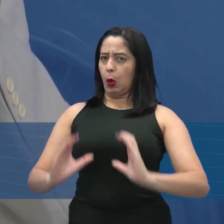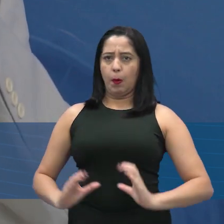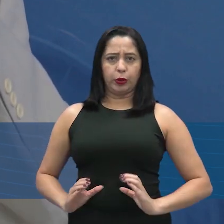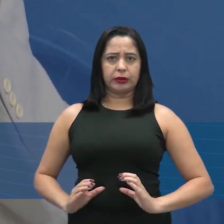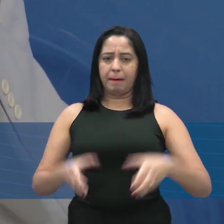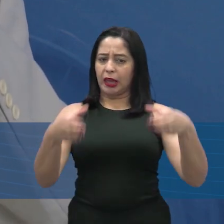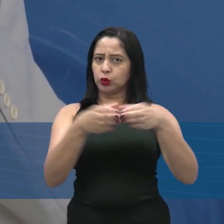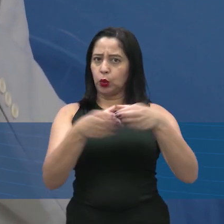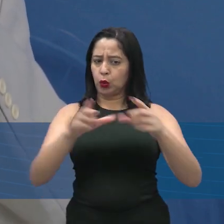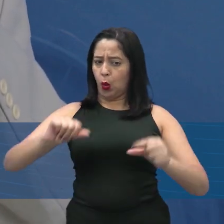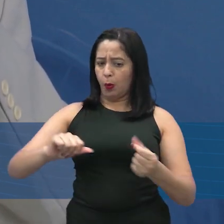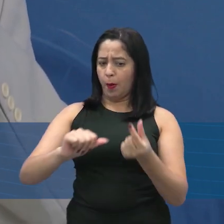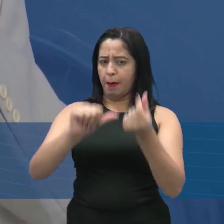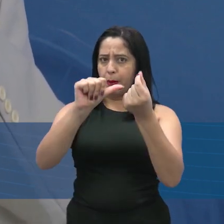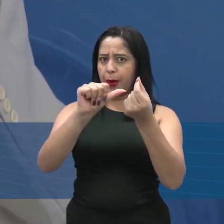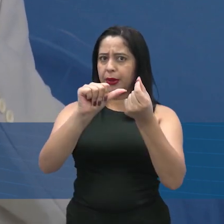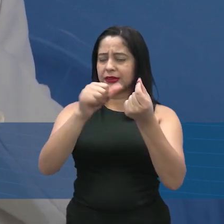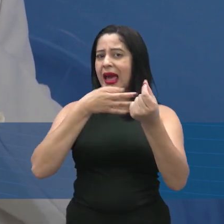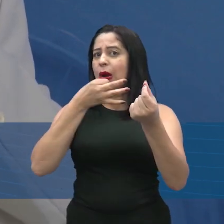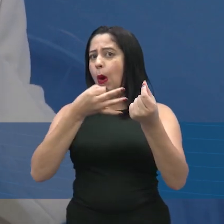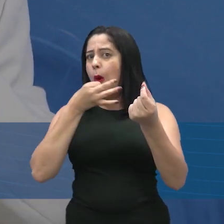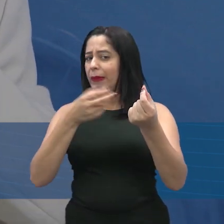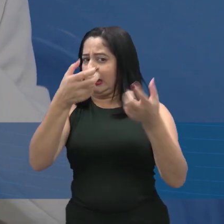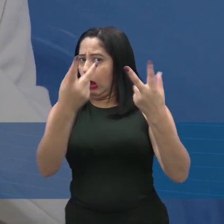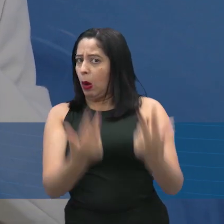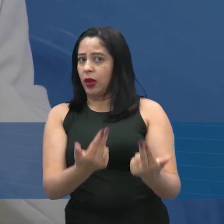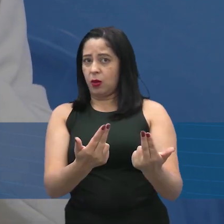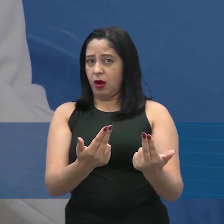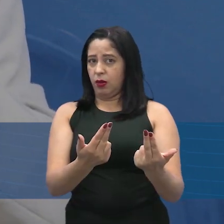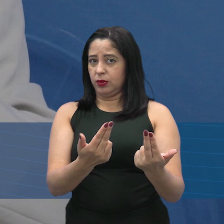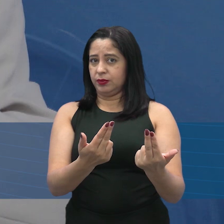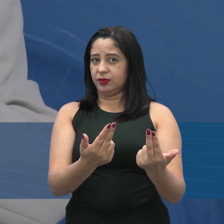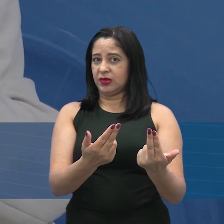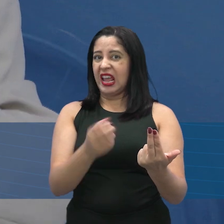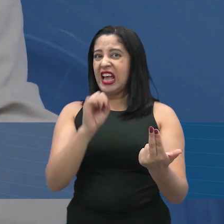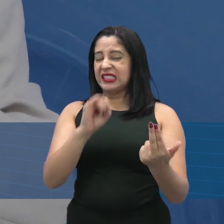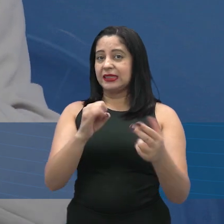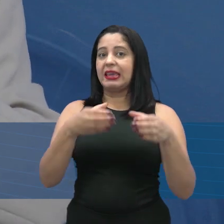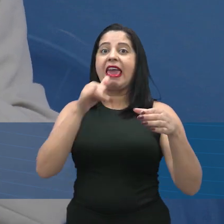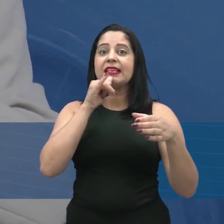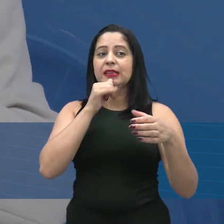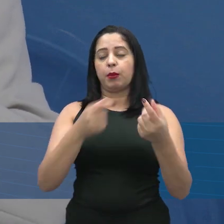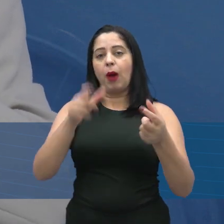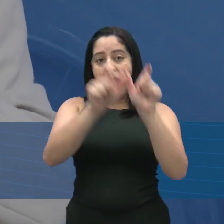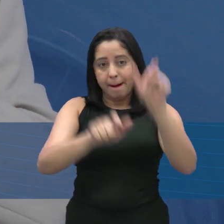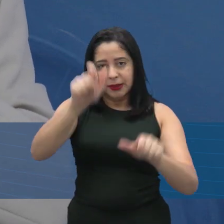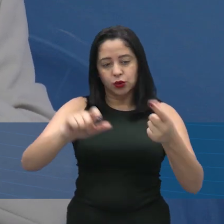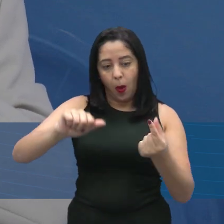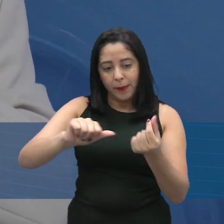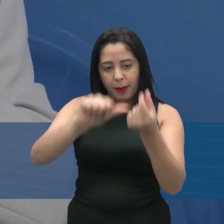classe média, né? Quanto mais próximo das classes baixas o indivíduo da classe média